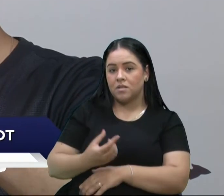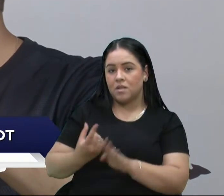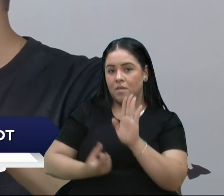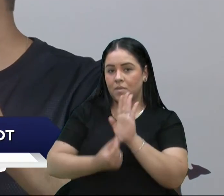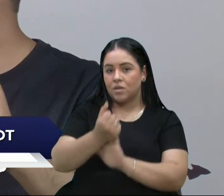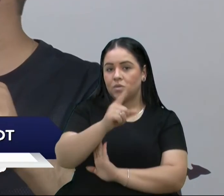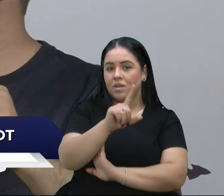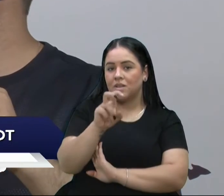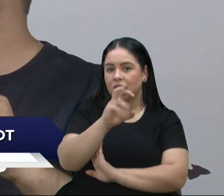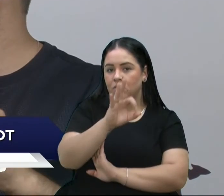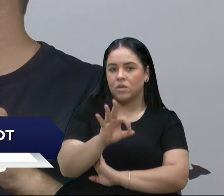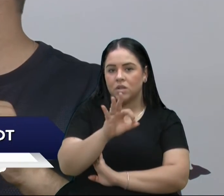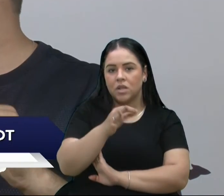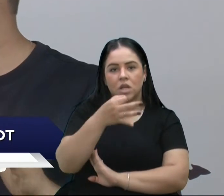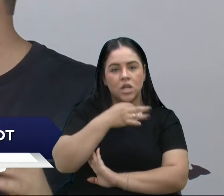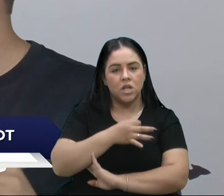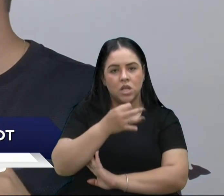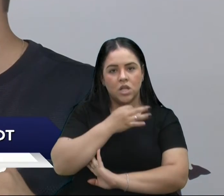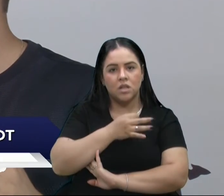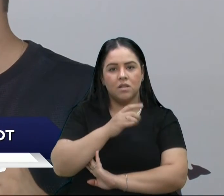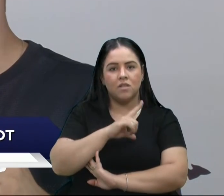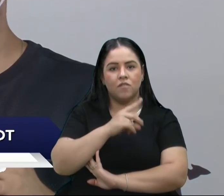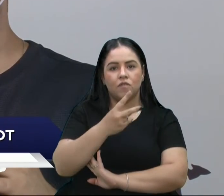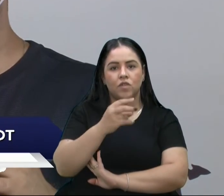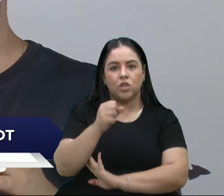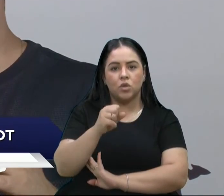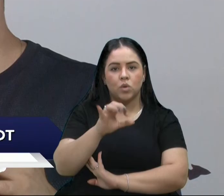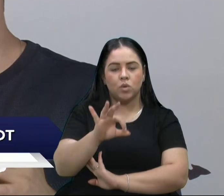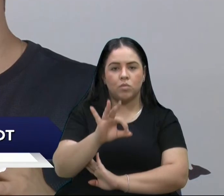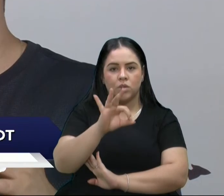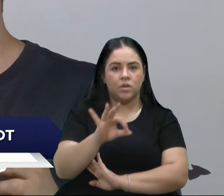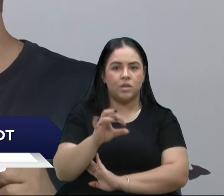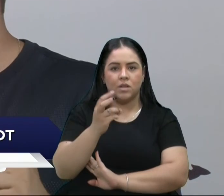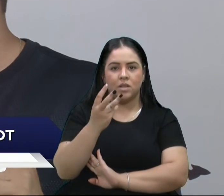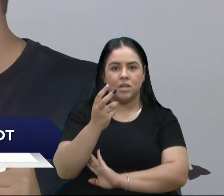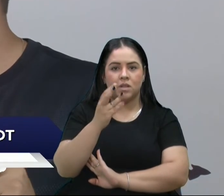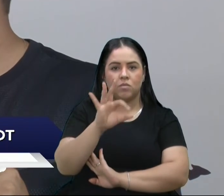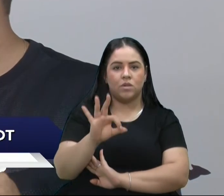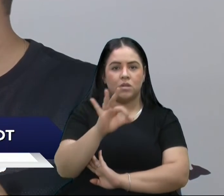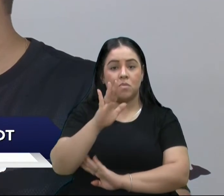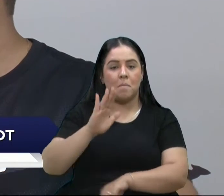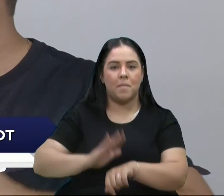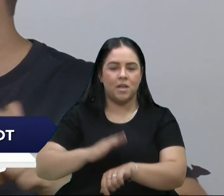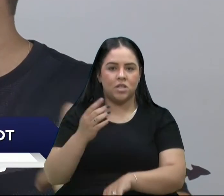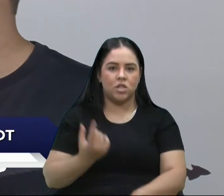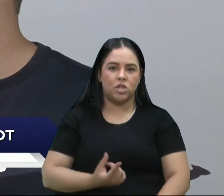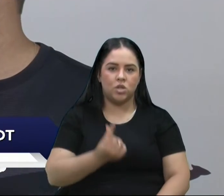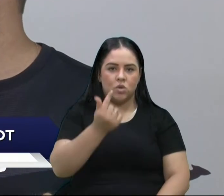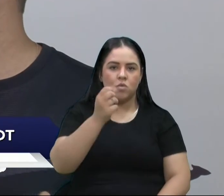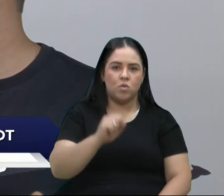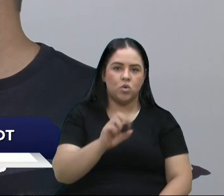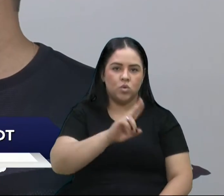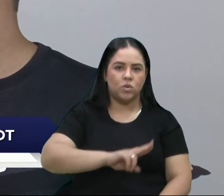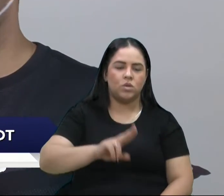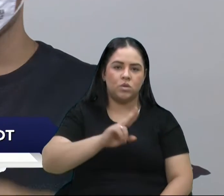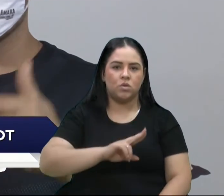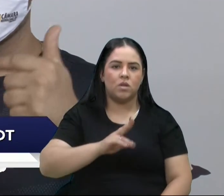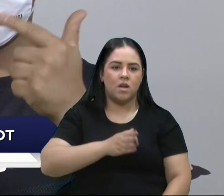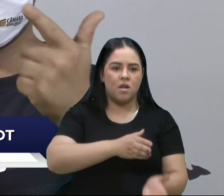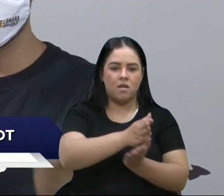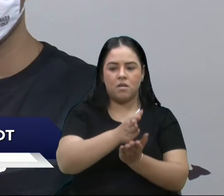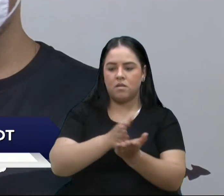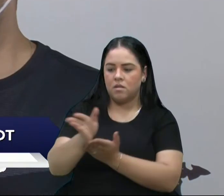para a saúde, e Caxias do Sul está aplicando 28%, 13% a mais. Dinheiro esse que podia ser utilizado em outras